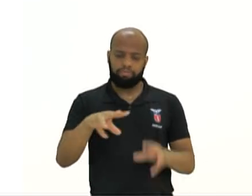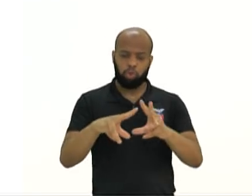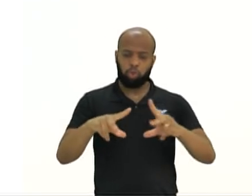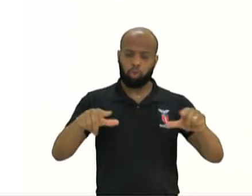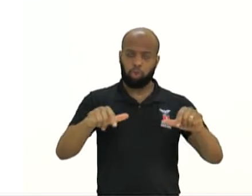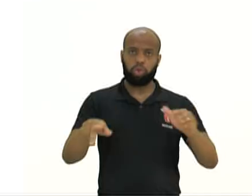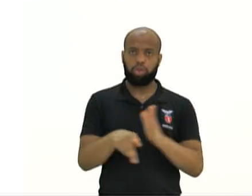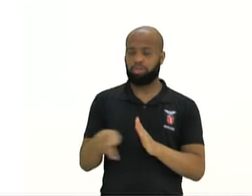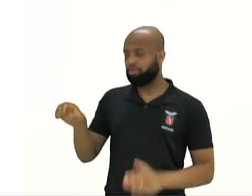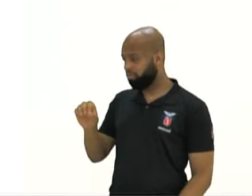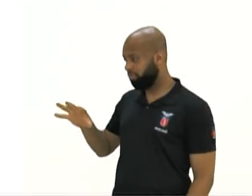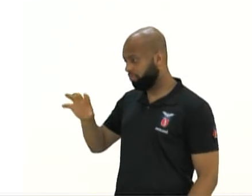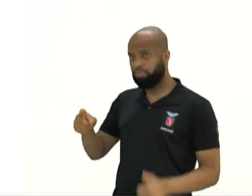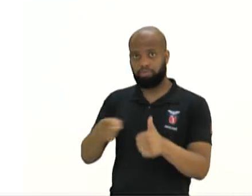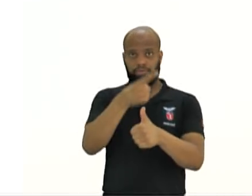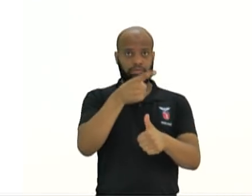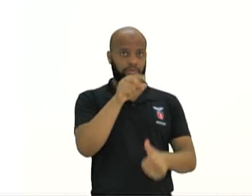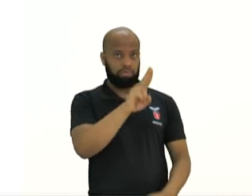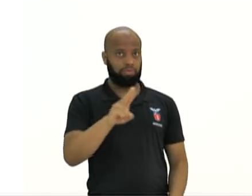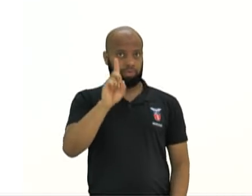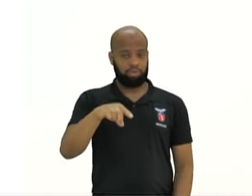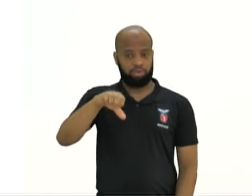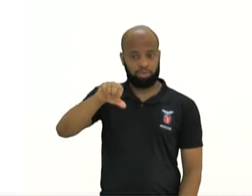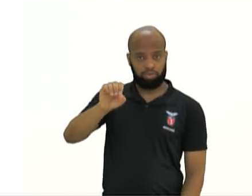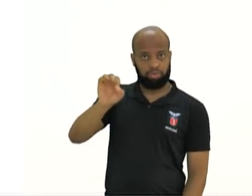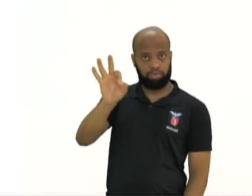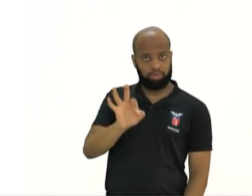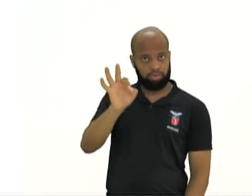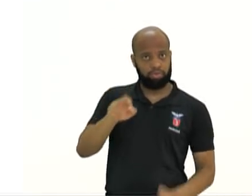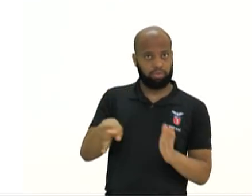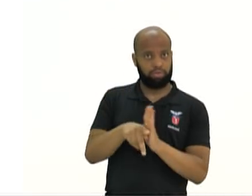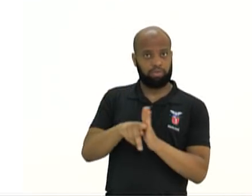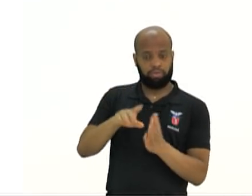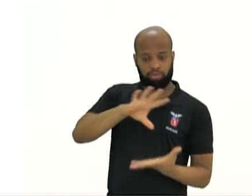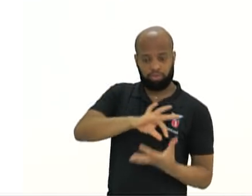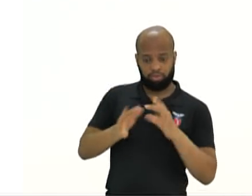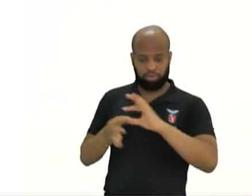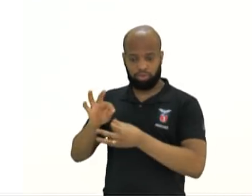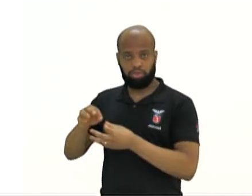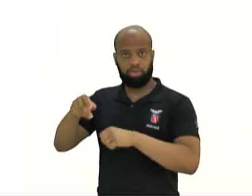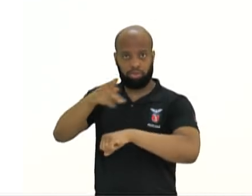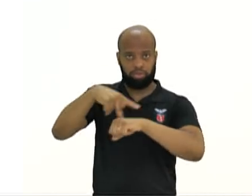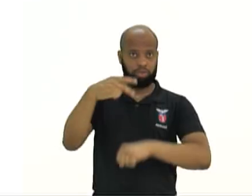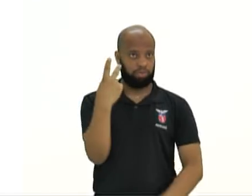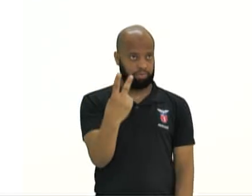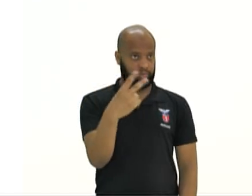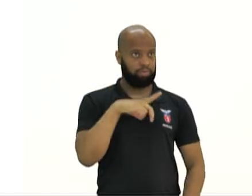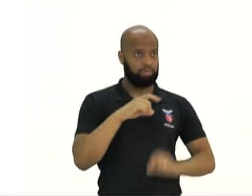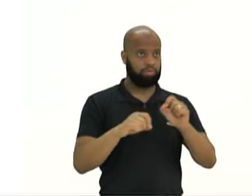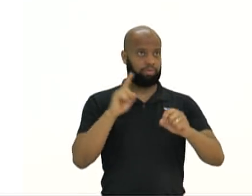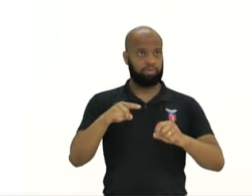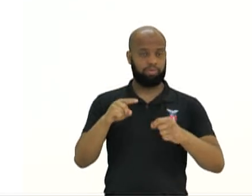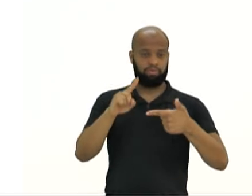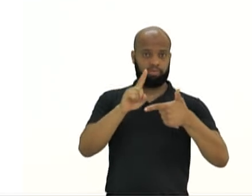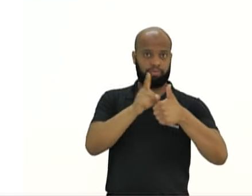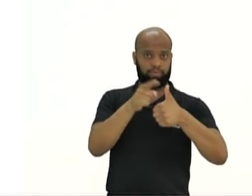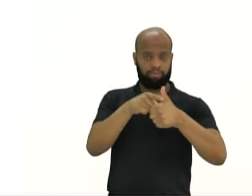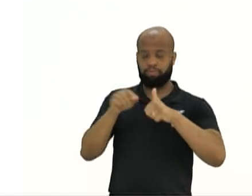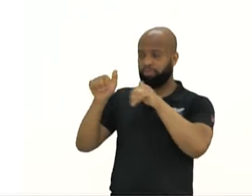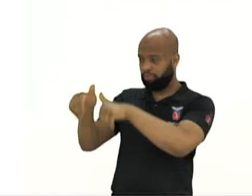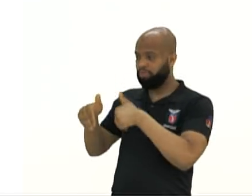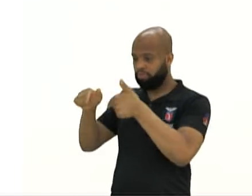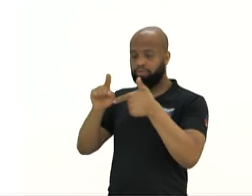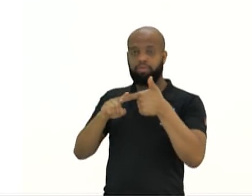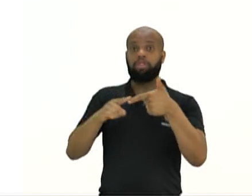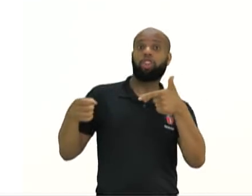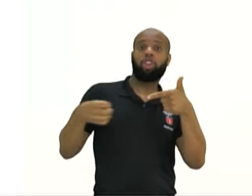Oceania. Primeiro, ocupam 90% do continente e os dois países são a nossa referência na Oceania, a Austrália e a Nova Zelândia, e